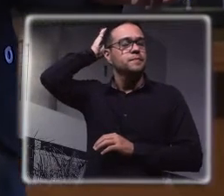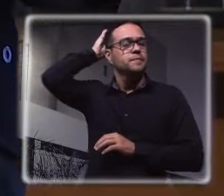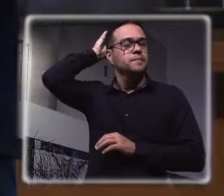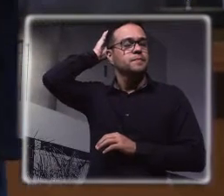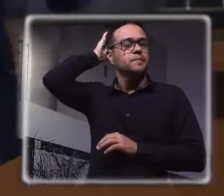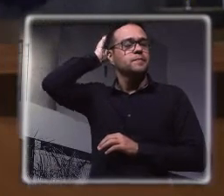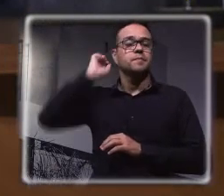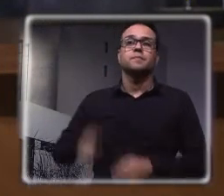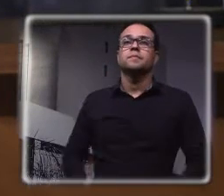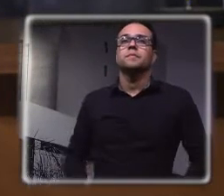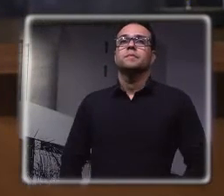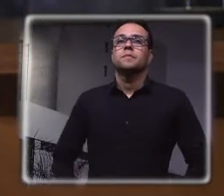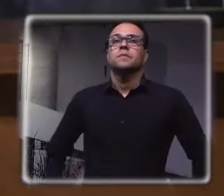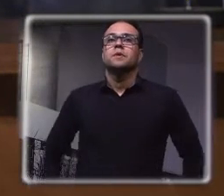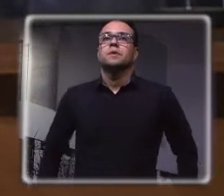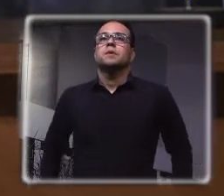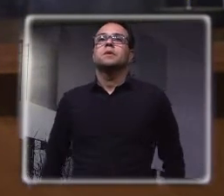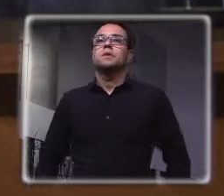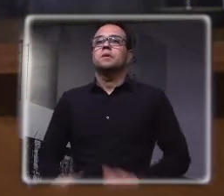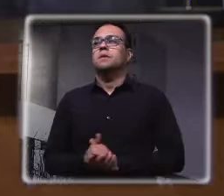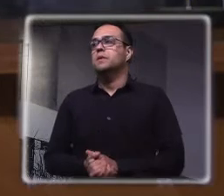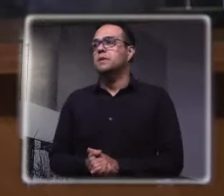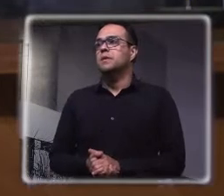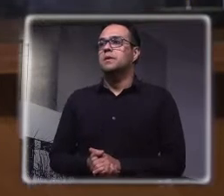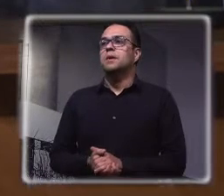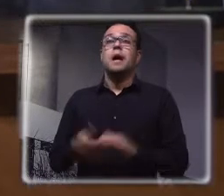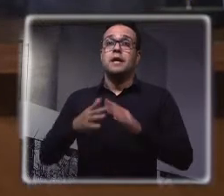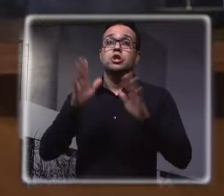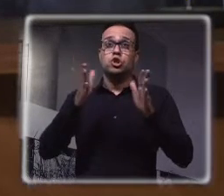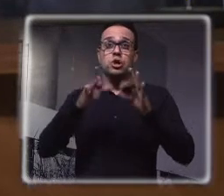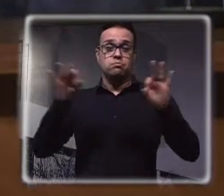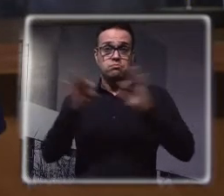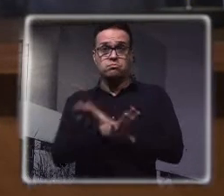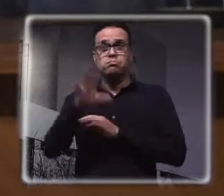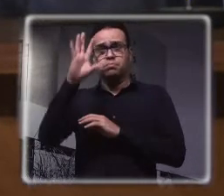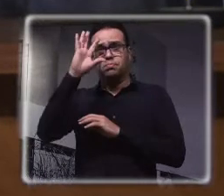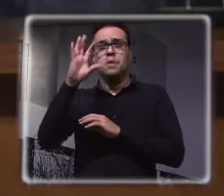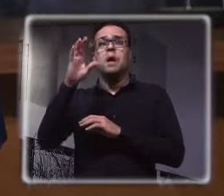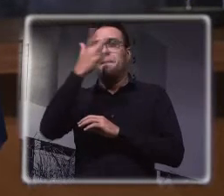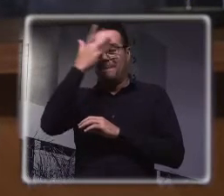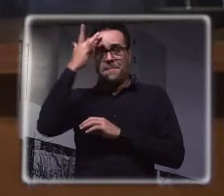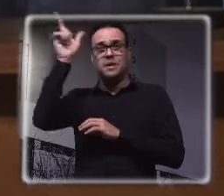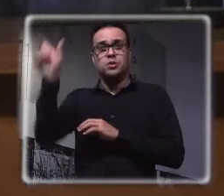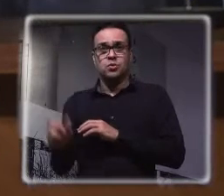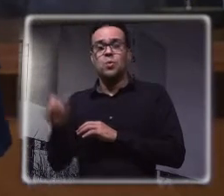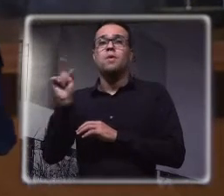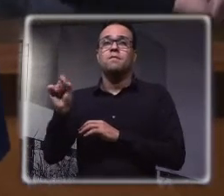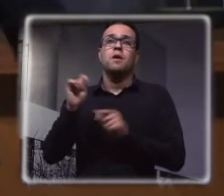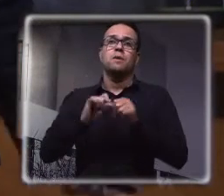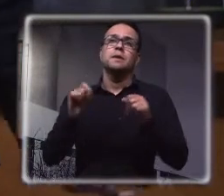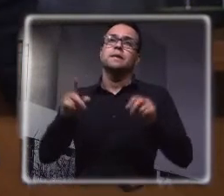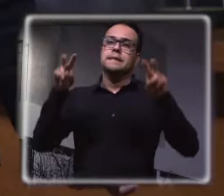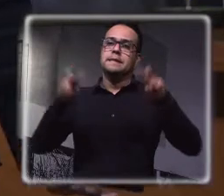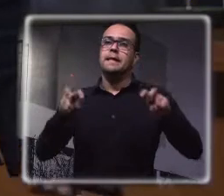credor. Depois de trabalhar todas essas etapas, é que aí sim, essa pessoa, esse participante, esse jurisdicionado vai poder sentar